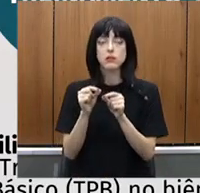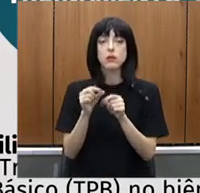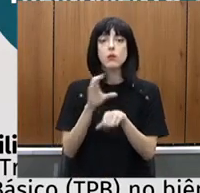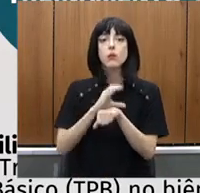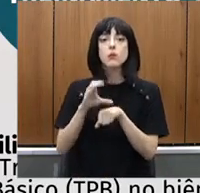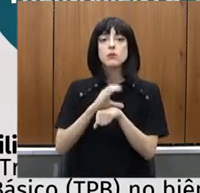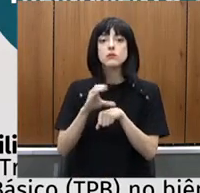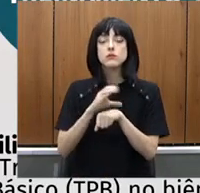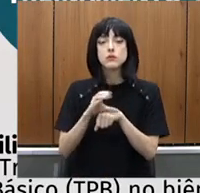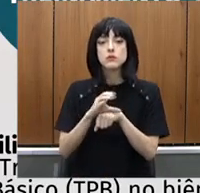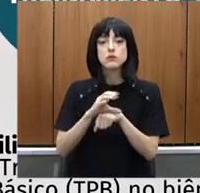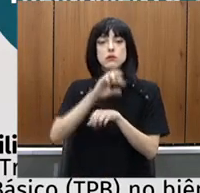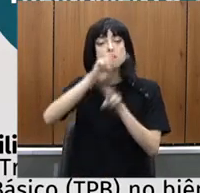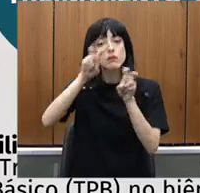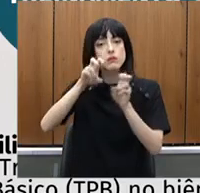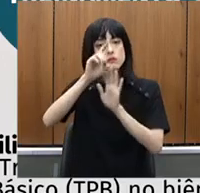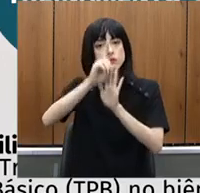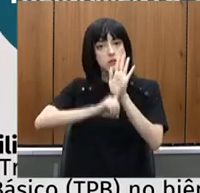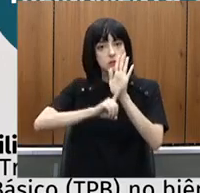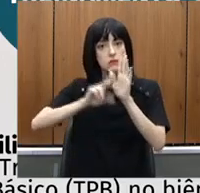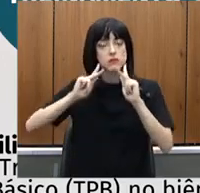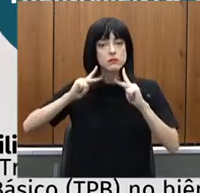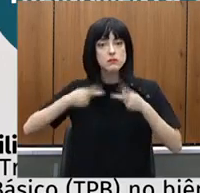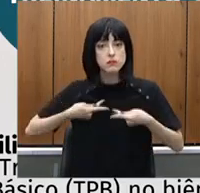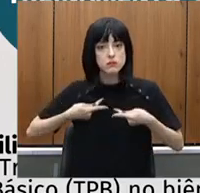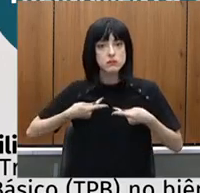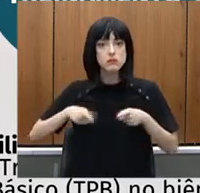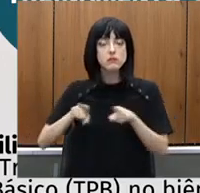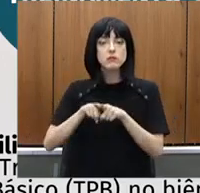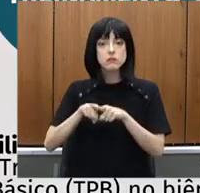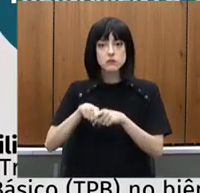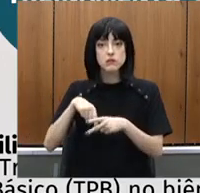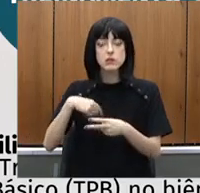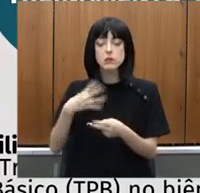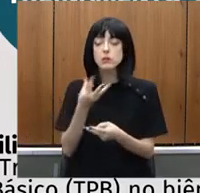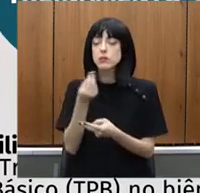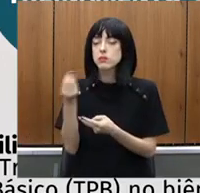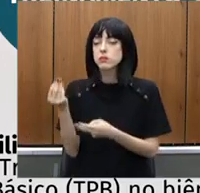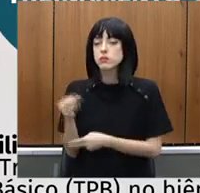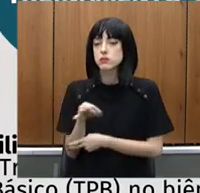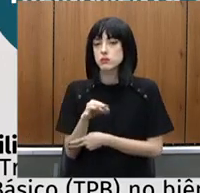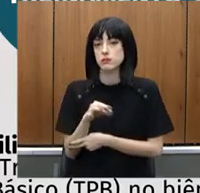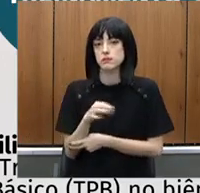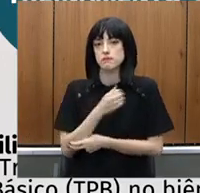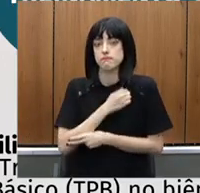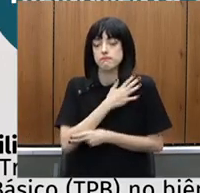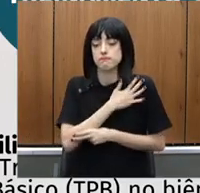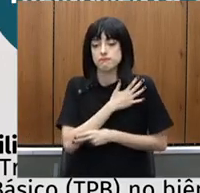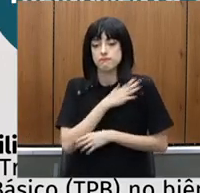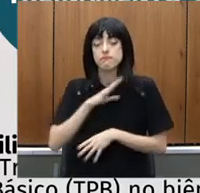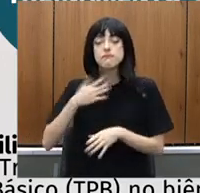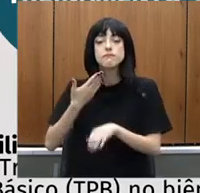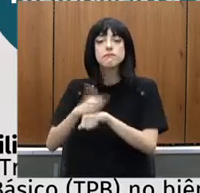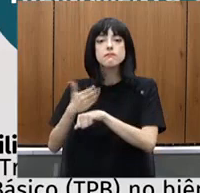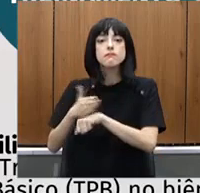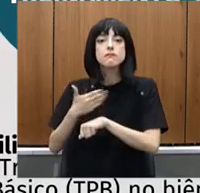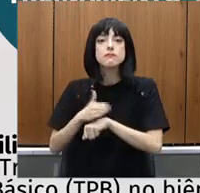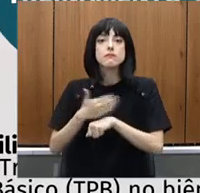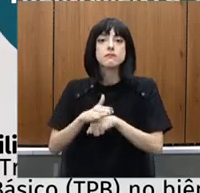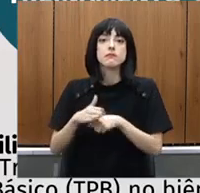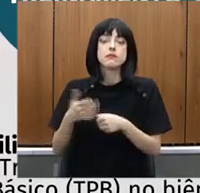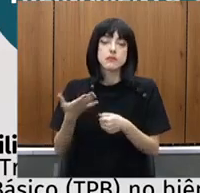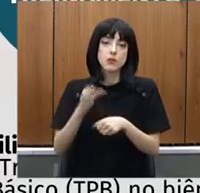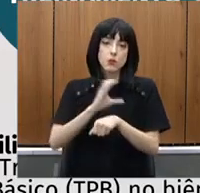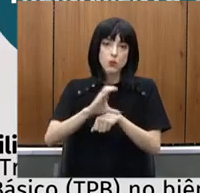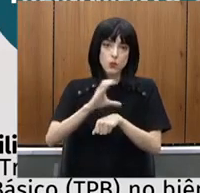tivemos 1.626 militares treinados no curso de promotor de direitos humanos na formação de soldados já